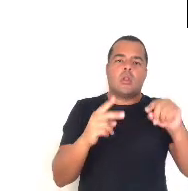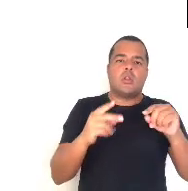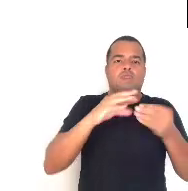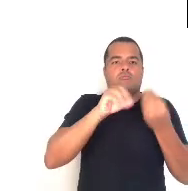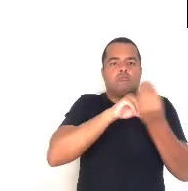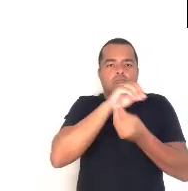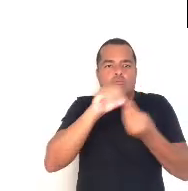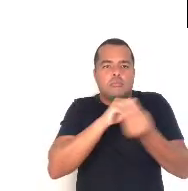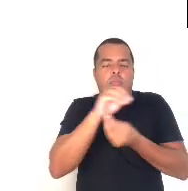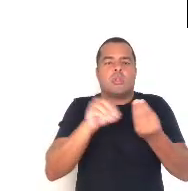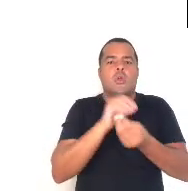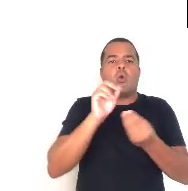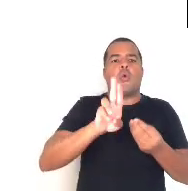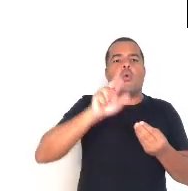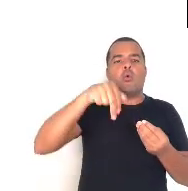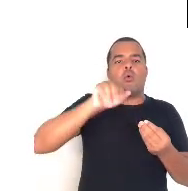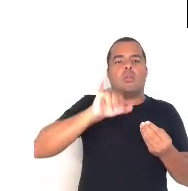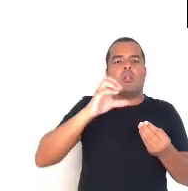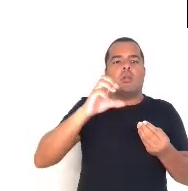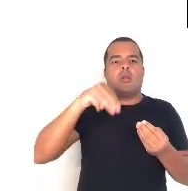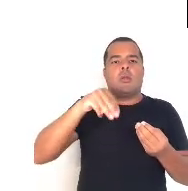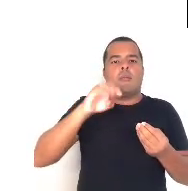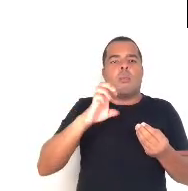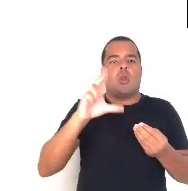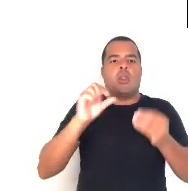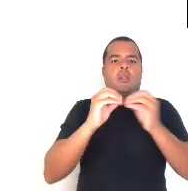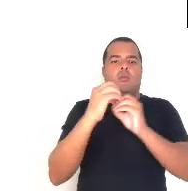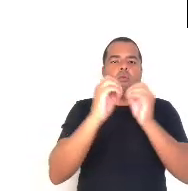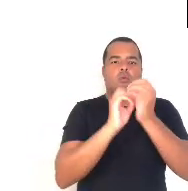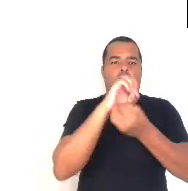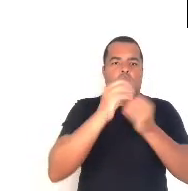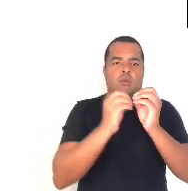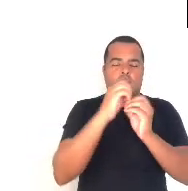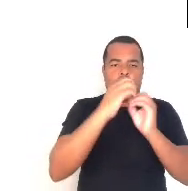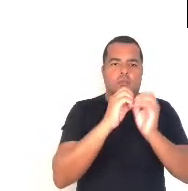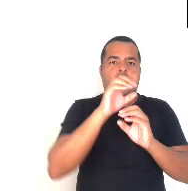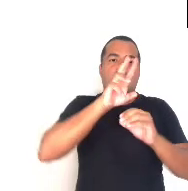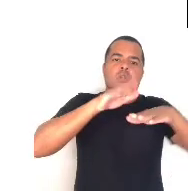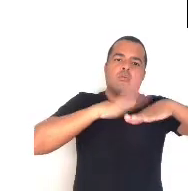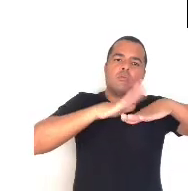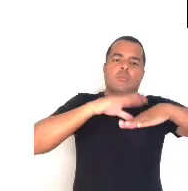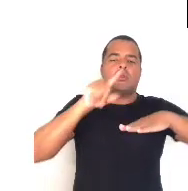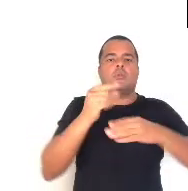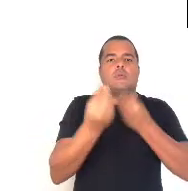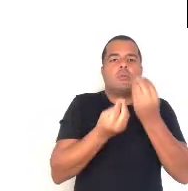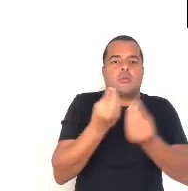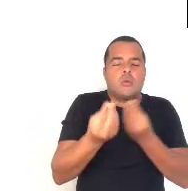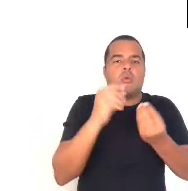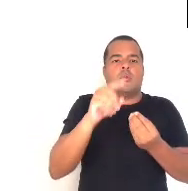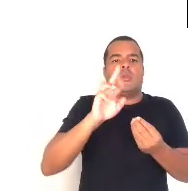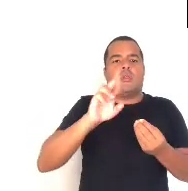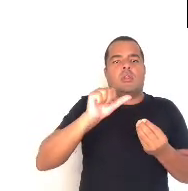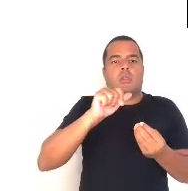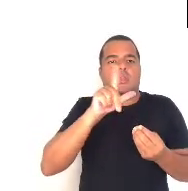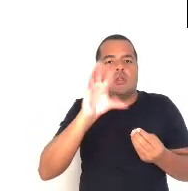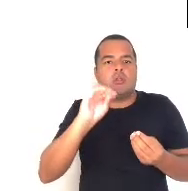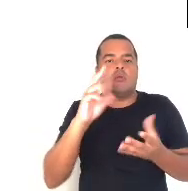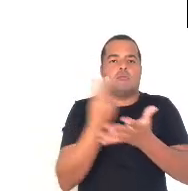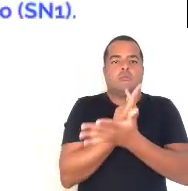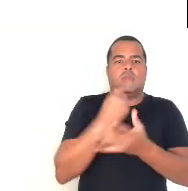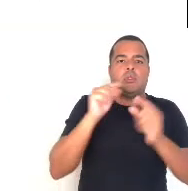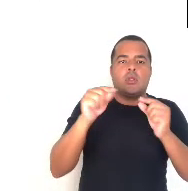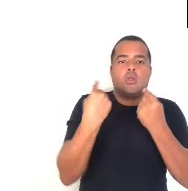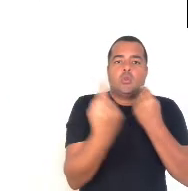vai ser uma reação de substituição nucleofílica unimolecular. Ela vai depender apenas da concentração do substrato. E quando